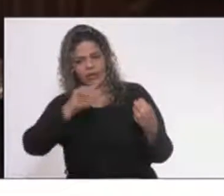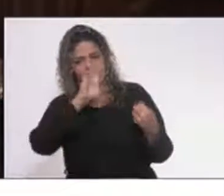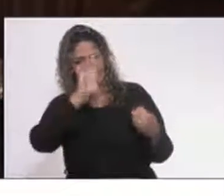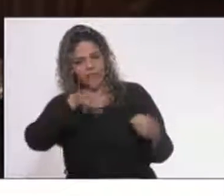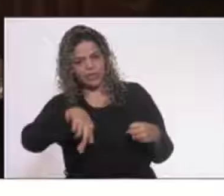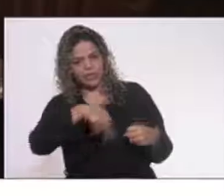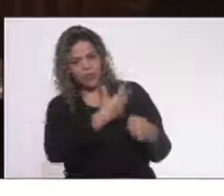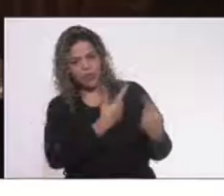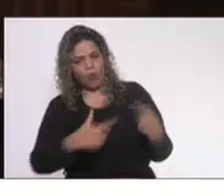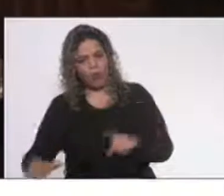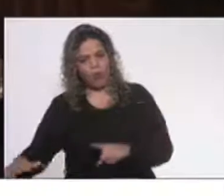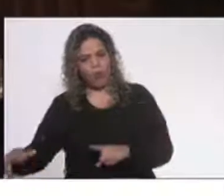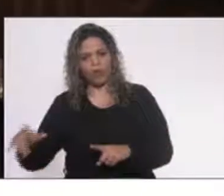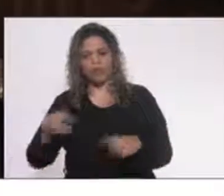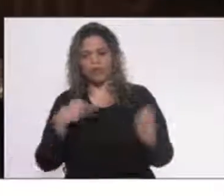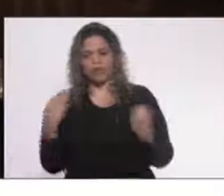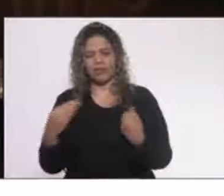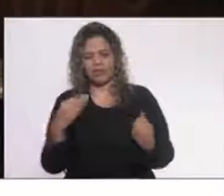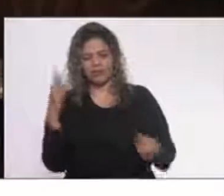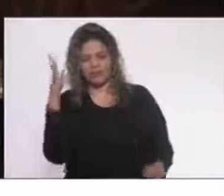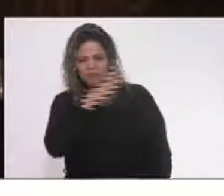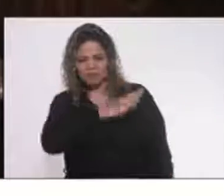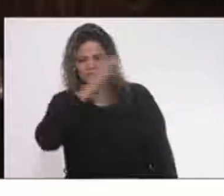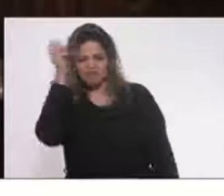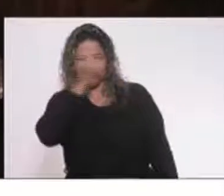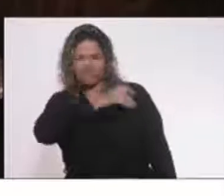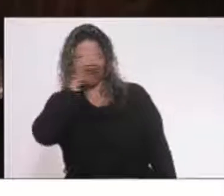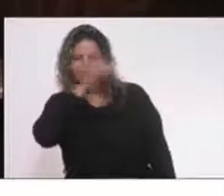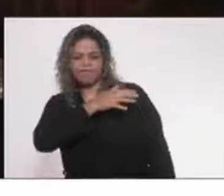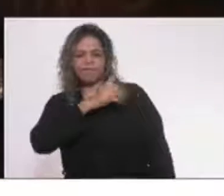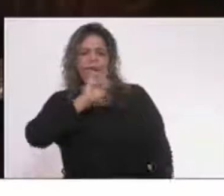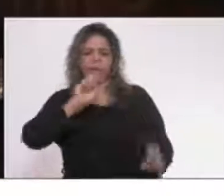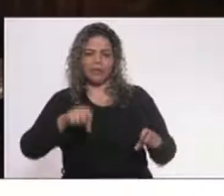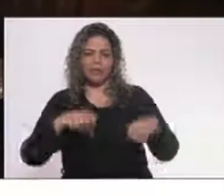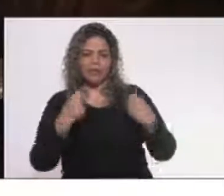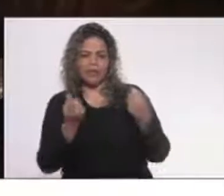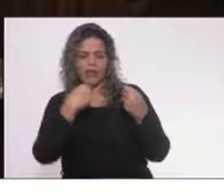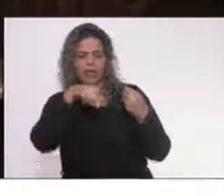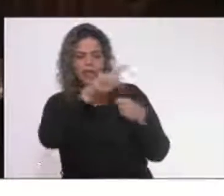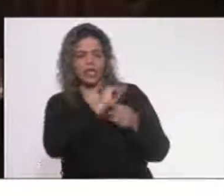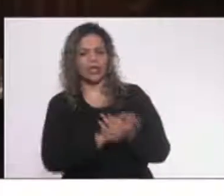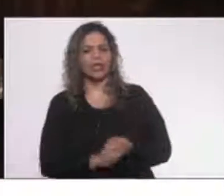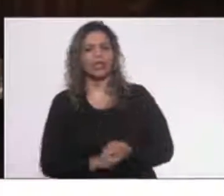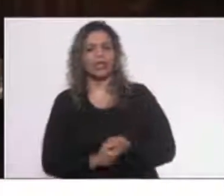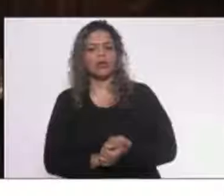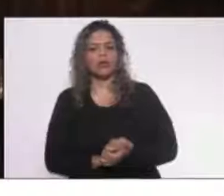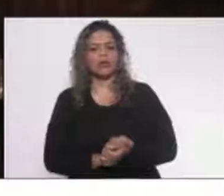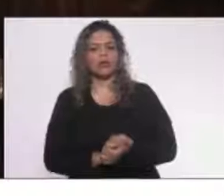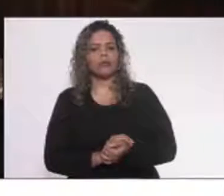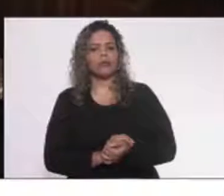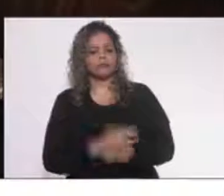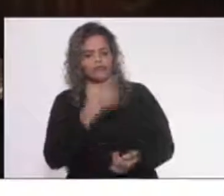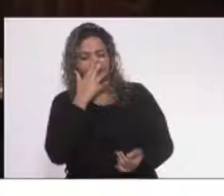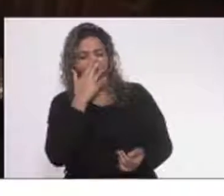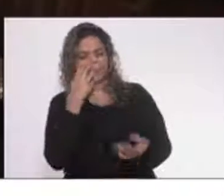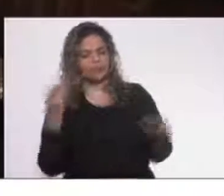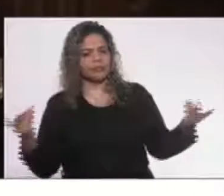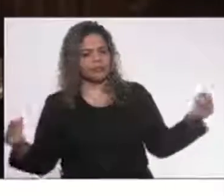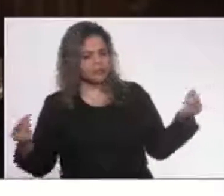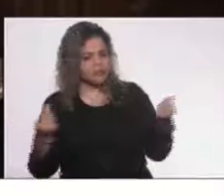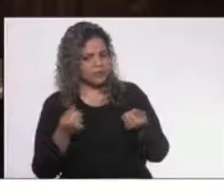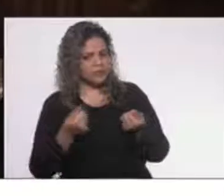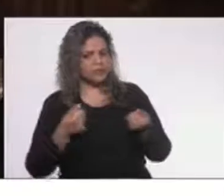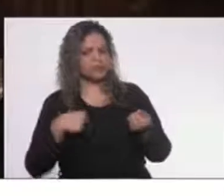razão contra a estupidez. É defender, senhor presidente, por incrível que pareça,